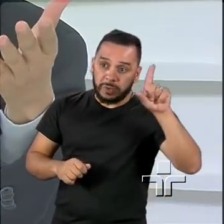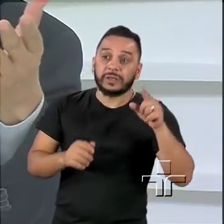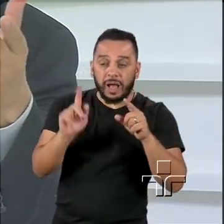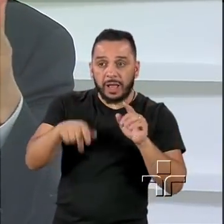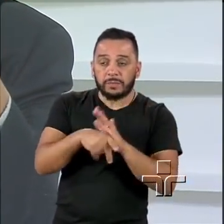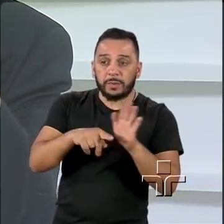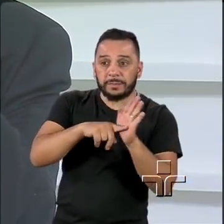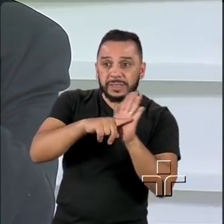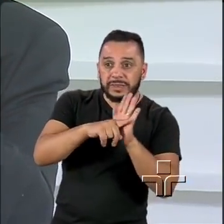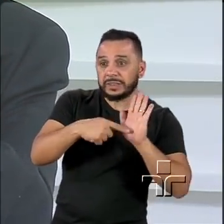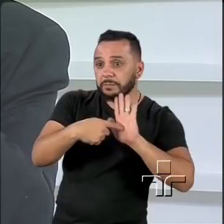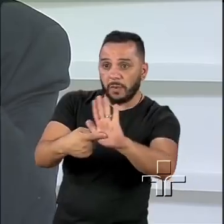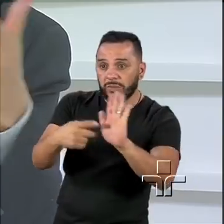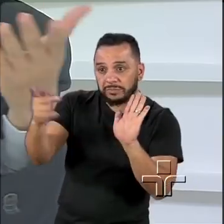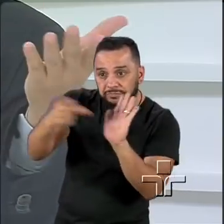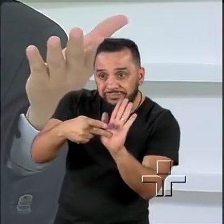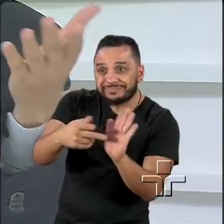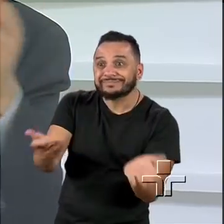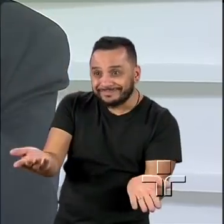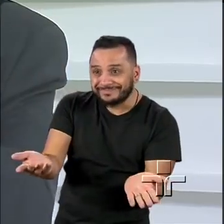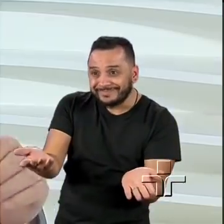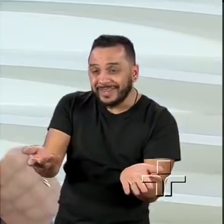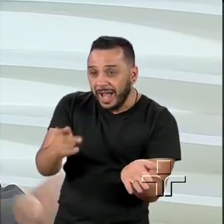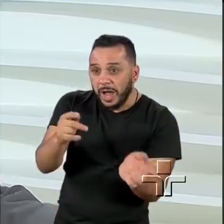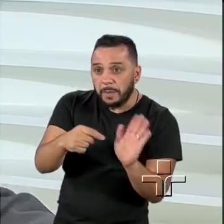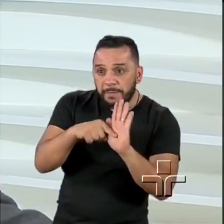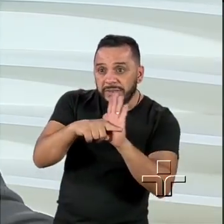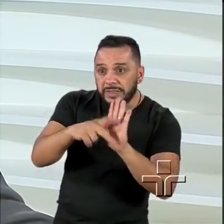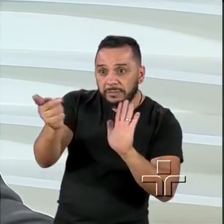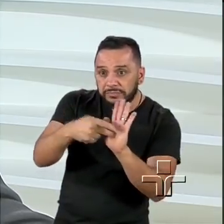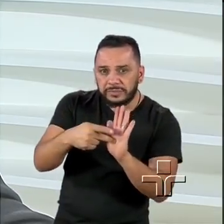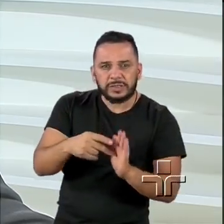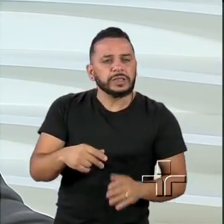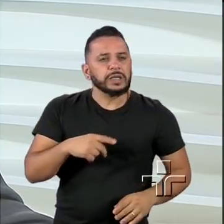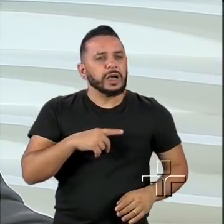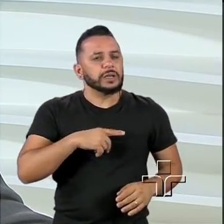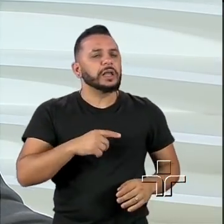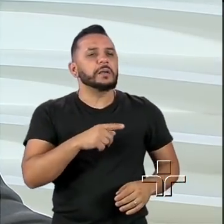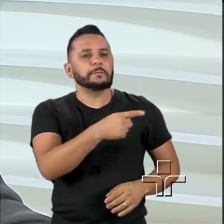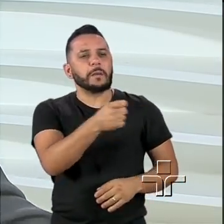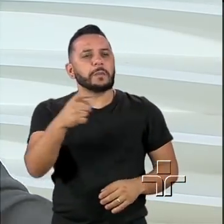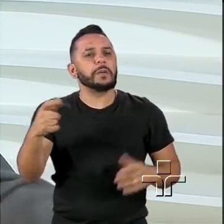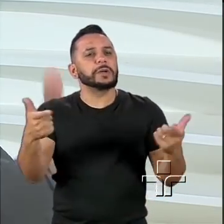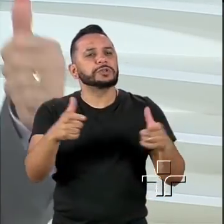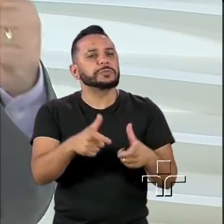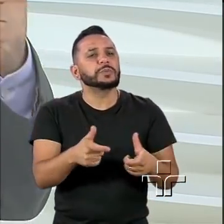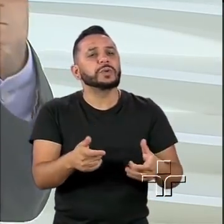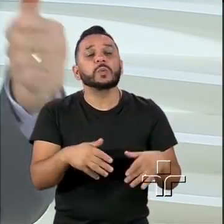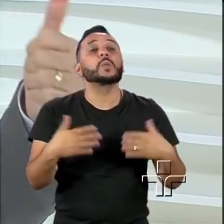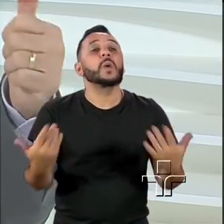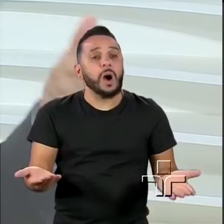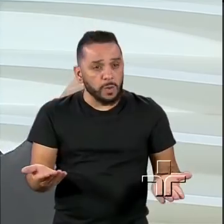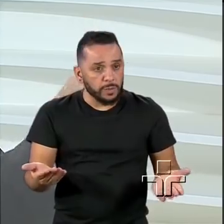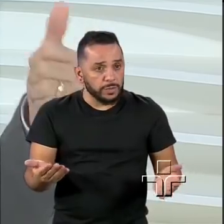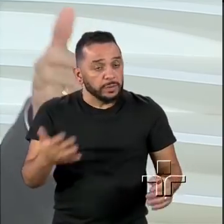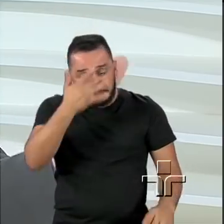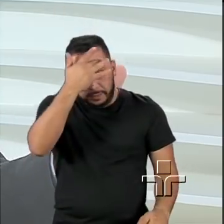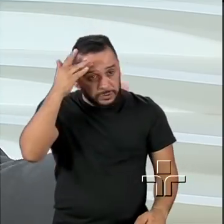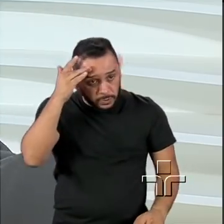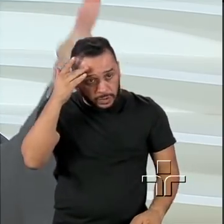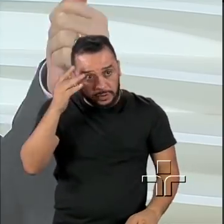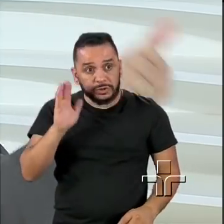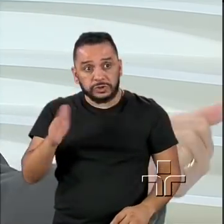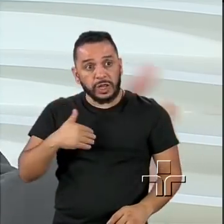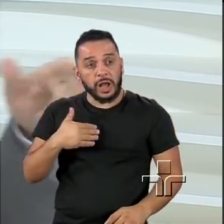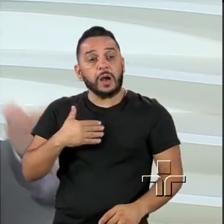efetivos, ministro. Os Não dados pode efetivos negar é o a seguinte, realidade. diminui o homicídio. Diminui o homicídio. Qual? Se o cidadão que morre,